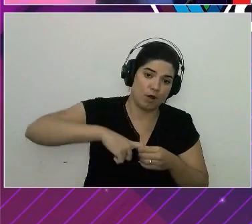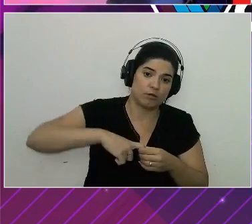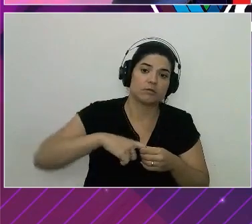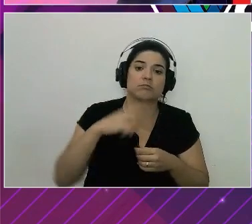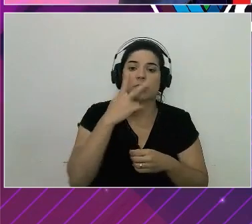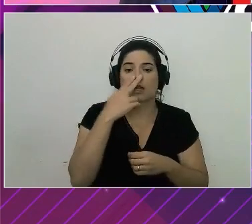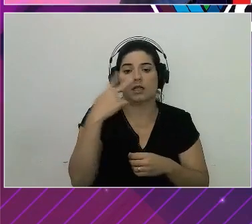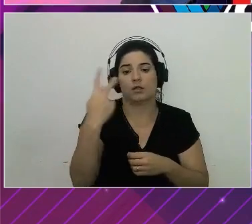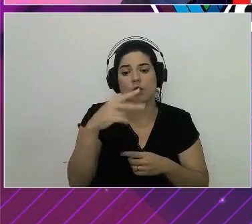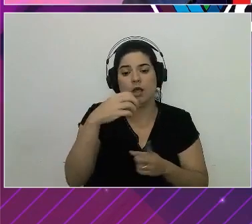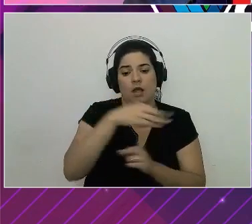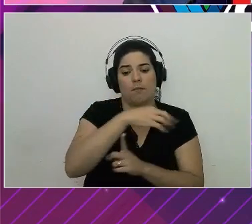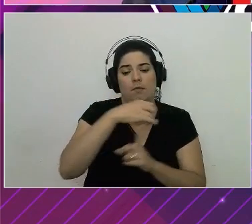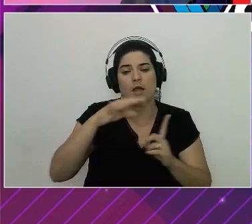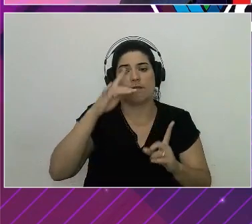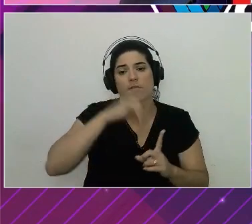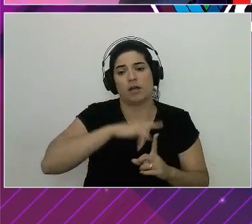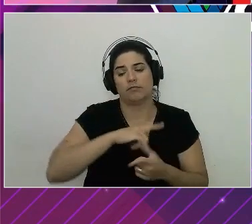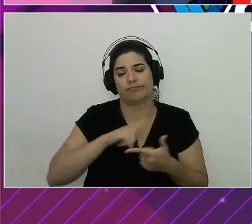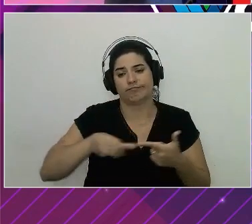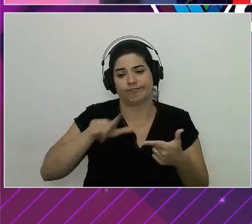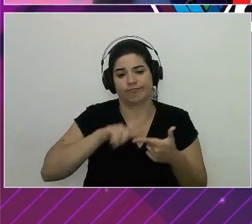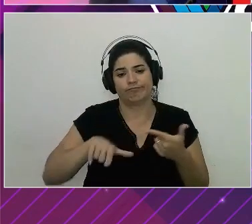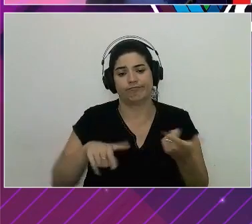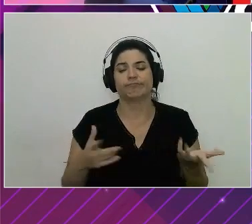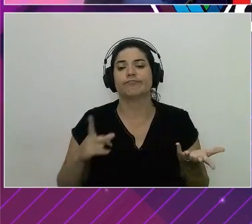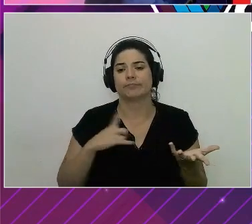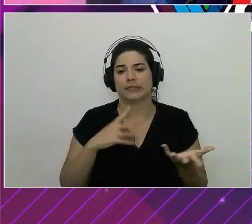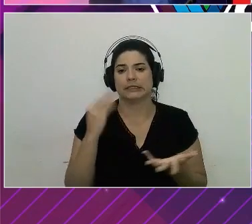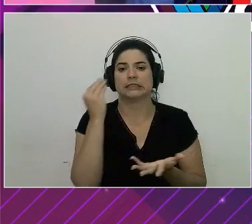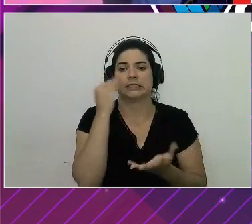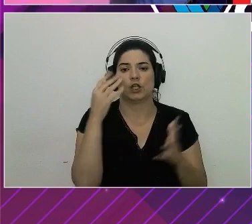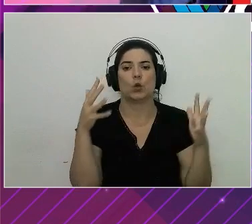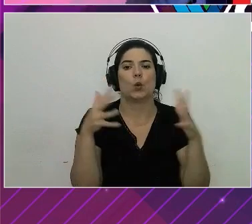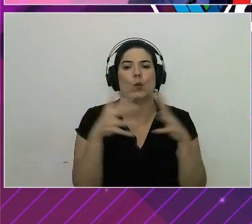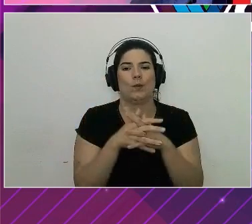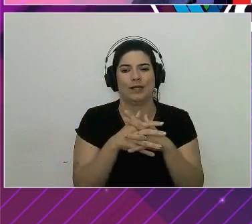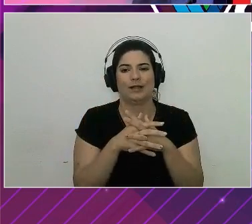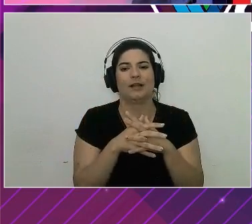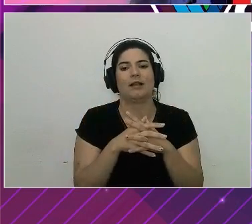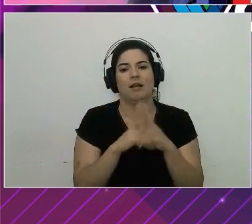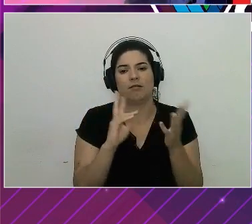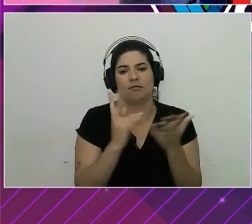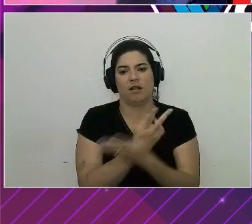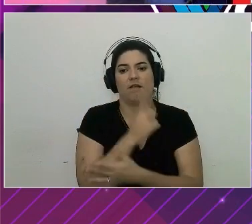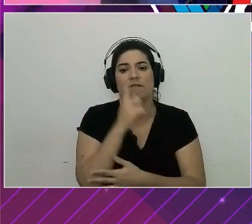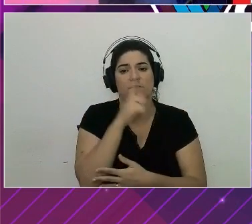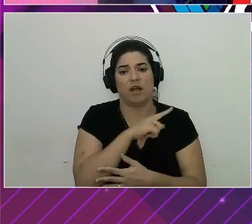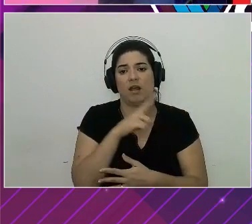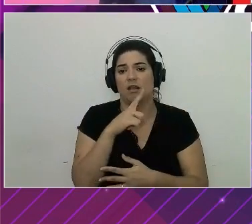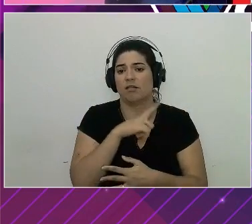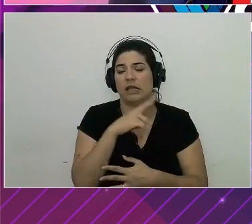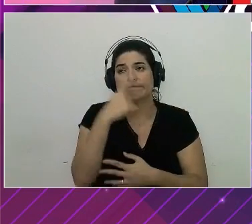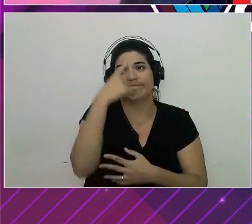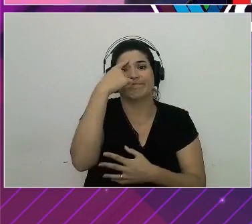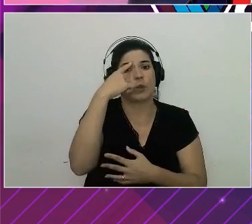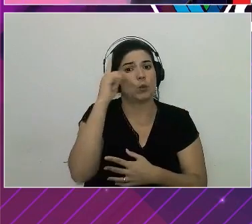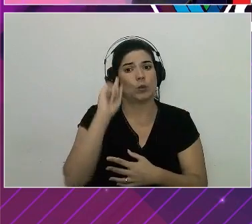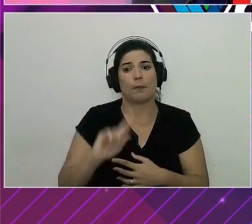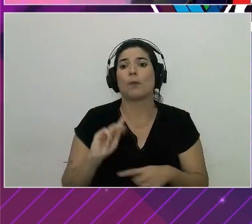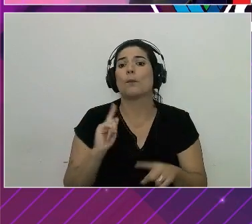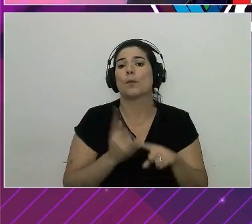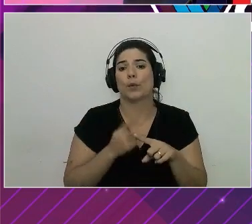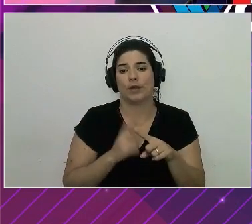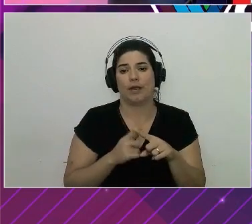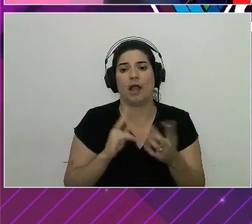API falhou. Aí você tem esse teste super complexo que está rodando, ele falha e você tem zero ideia porque ele falhou. Então,